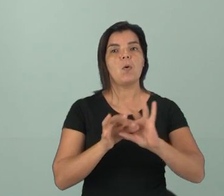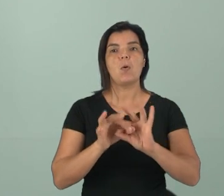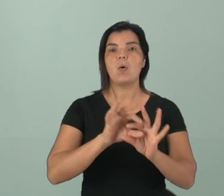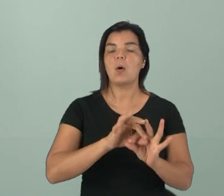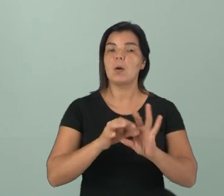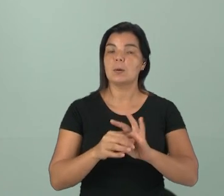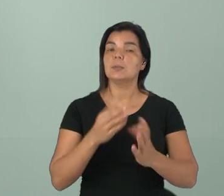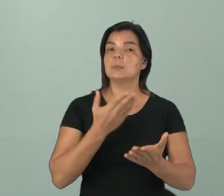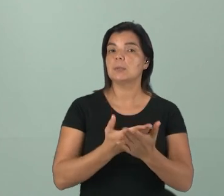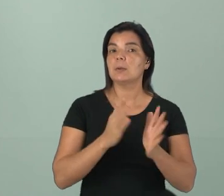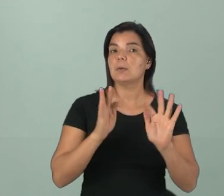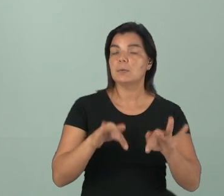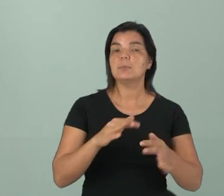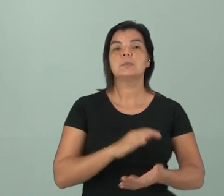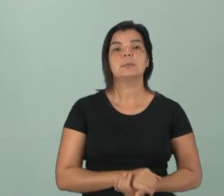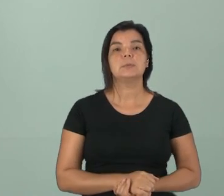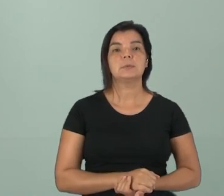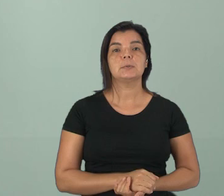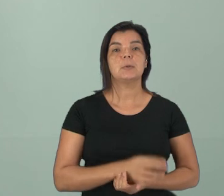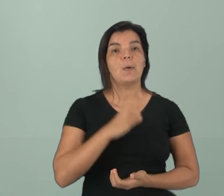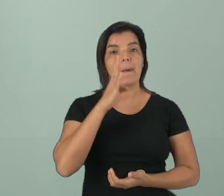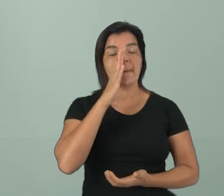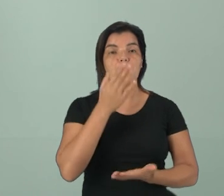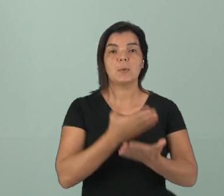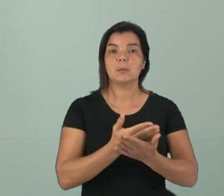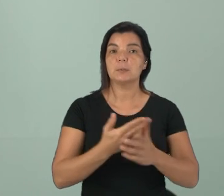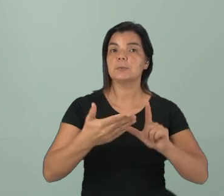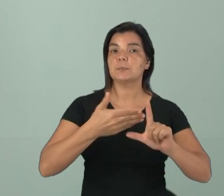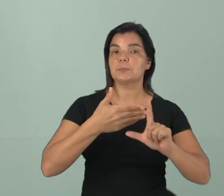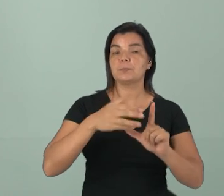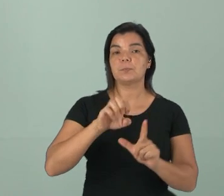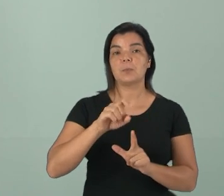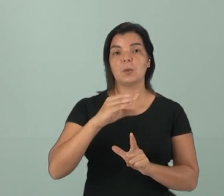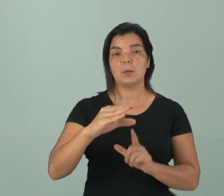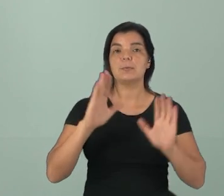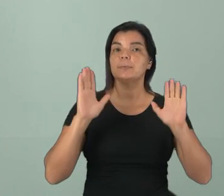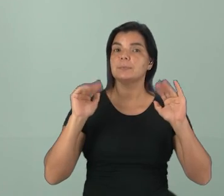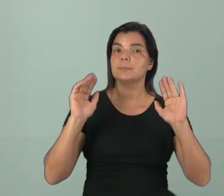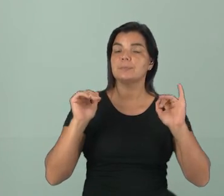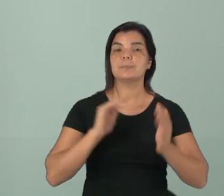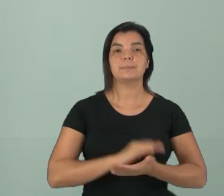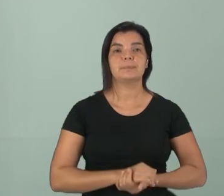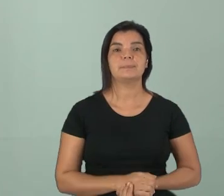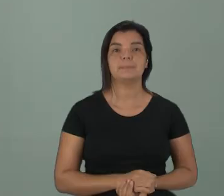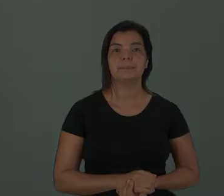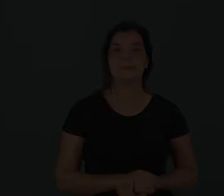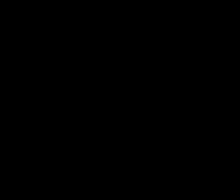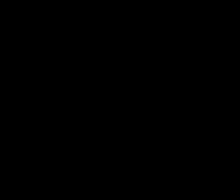essa aula fica por aqui. Assista as demais aulas na plataforma Eduque e até breve.